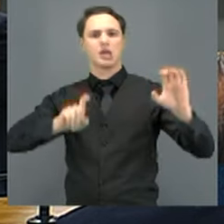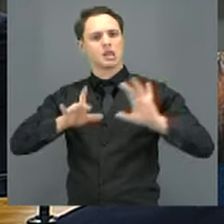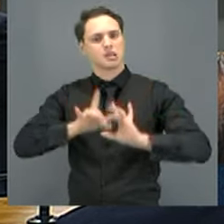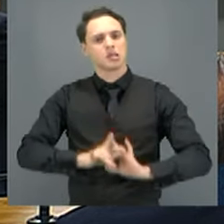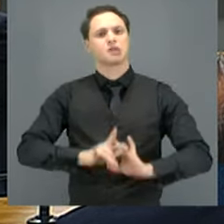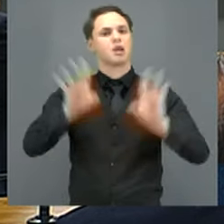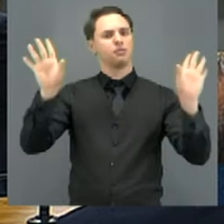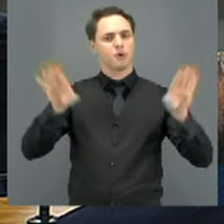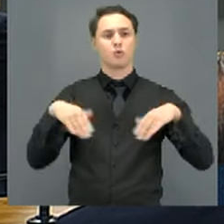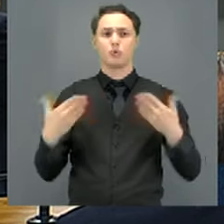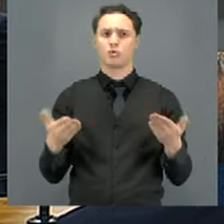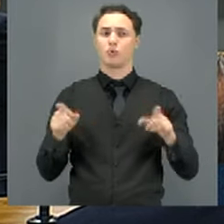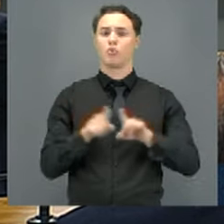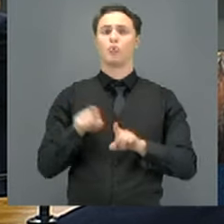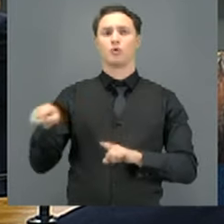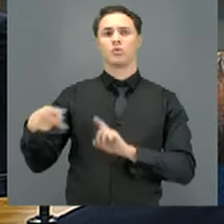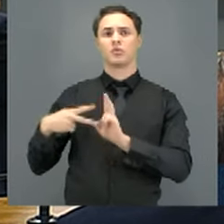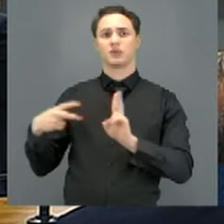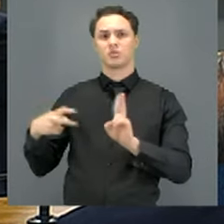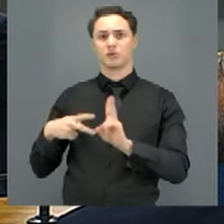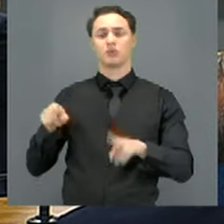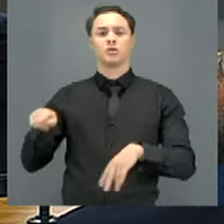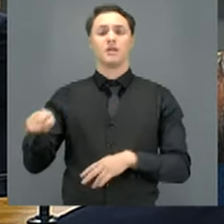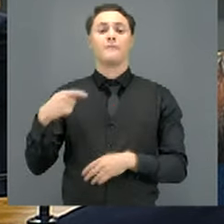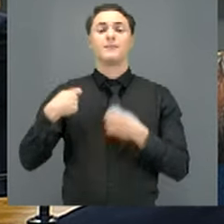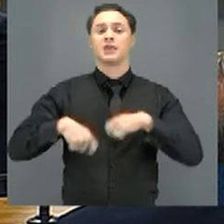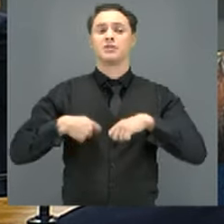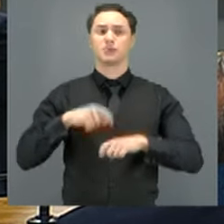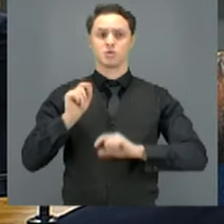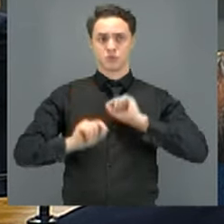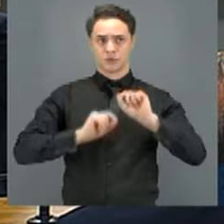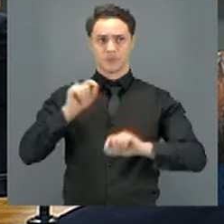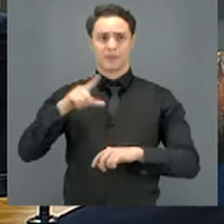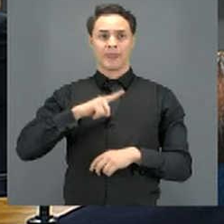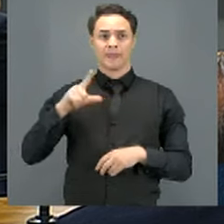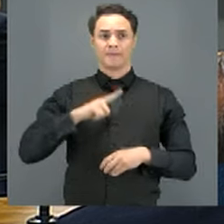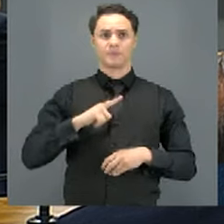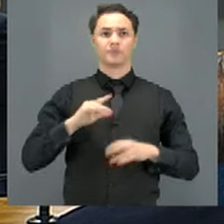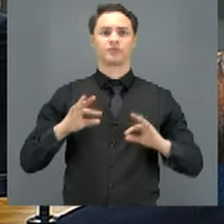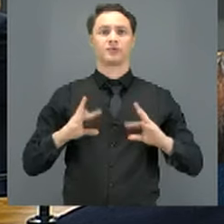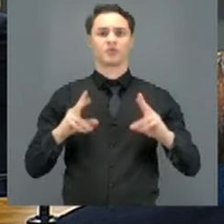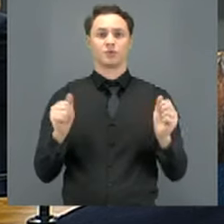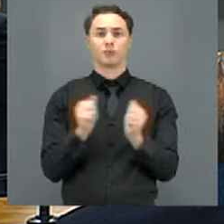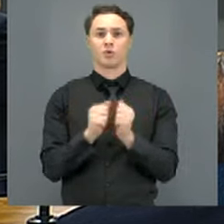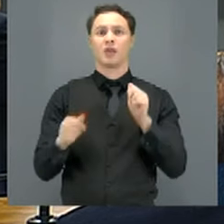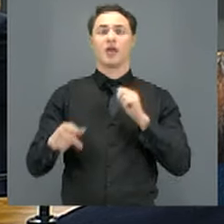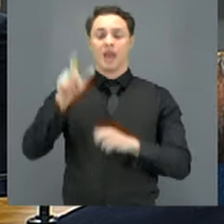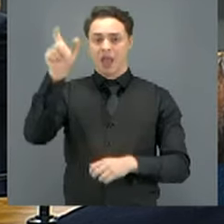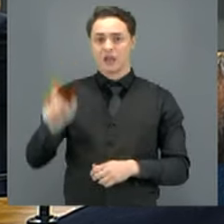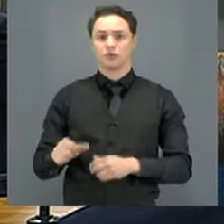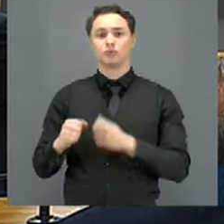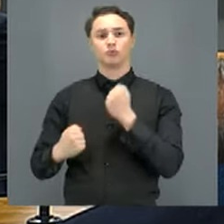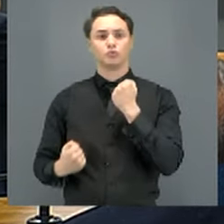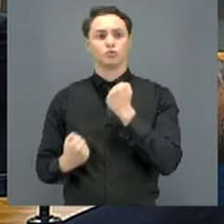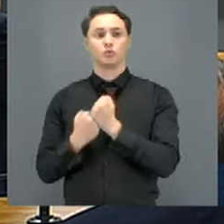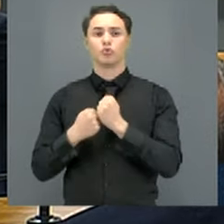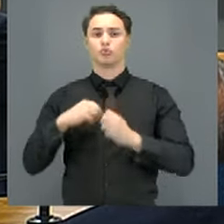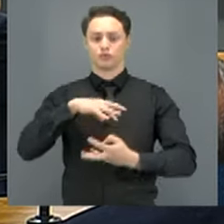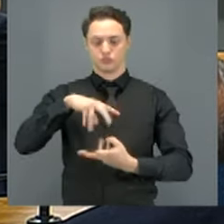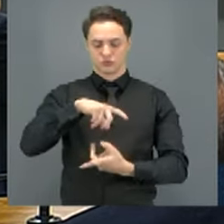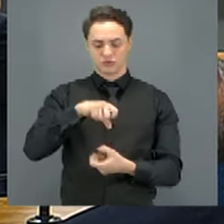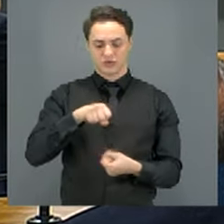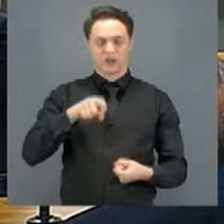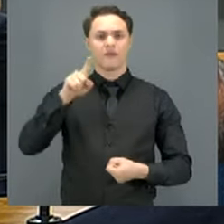E o que os índios precisam, como absolutamente natural? Ser sustentável. Ser sustentável